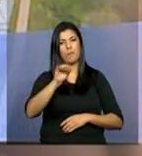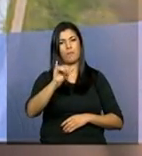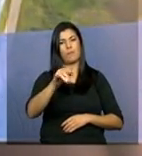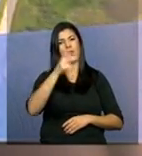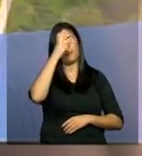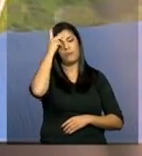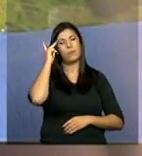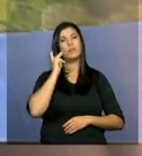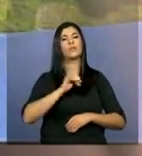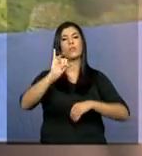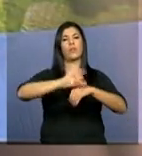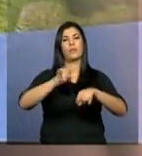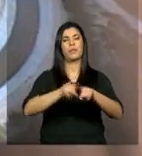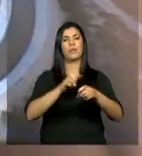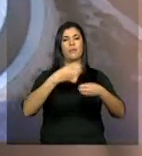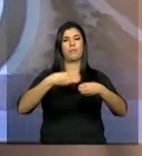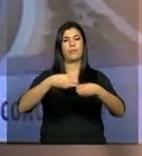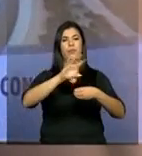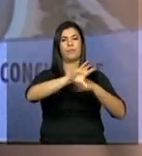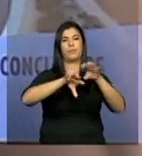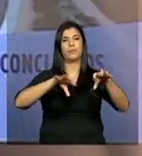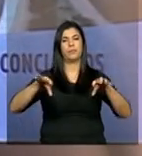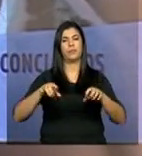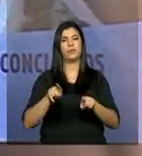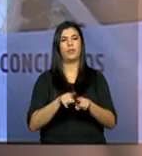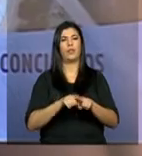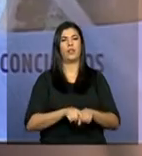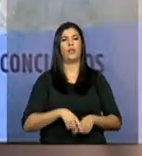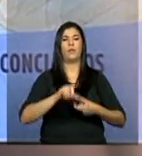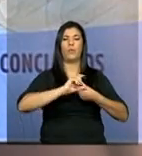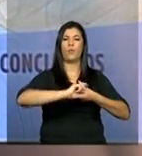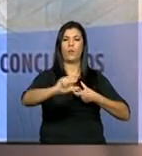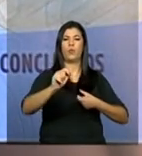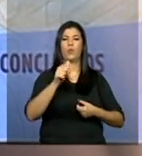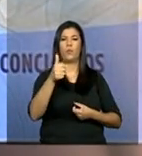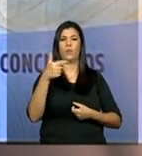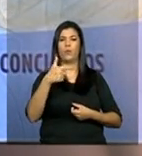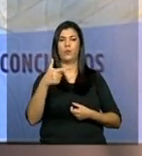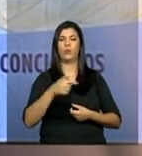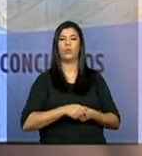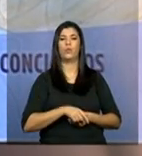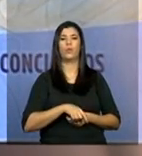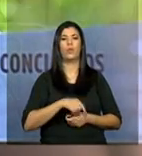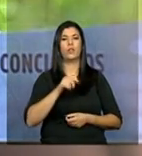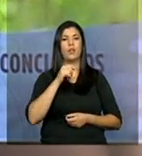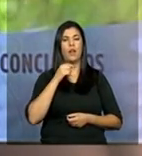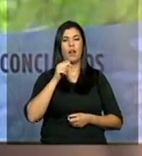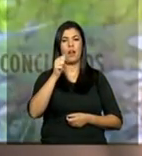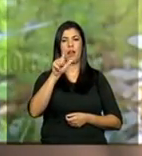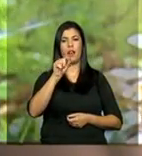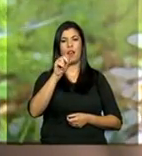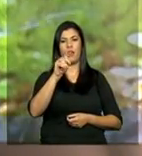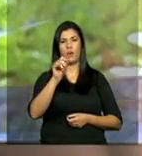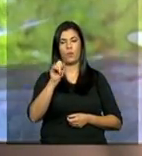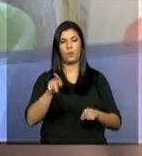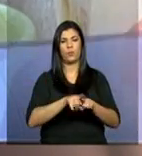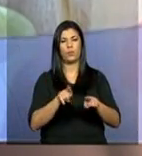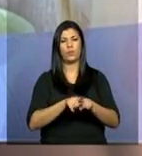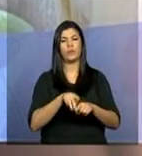pessoas na capital e no interior. Os trechos 1 e 2 do Canal do Sertão Alagoano também estão em operação,